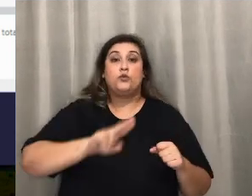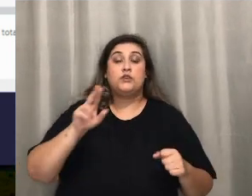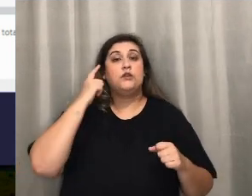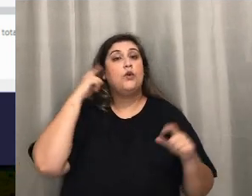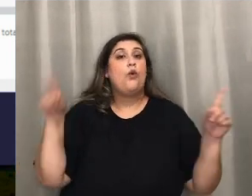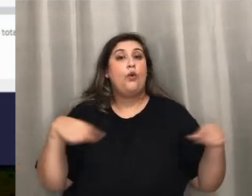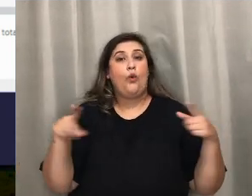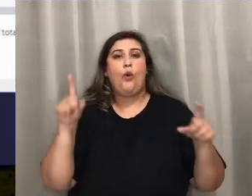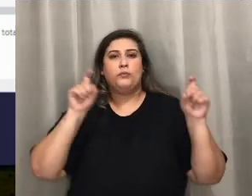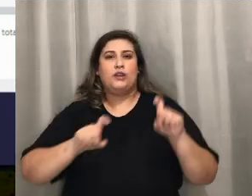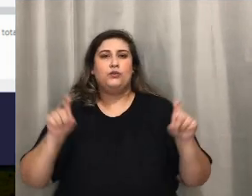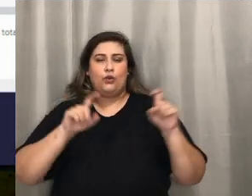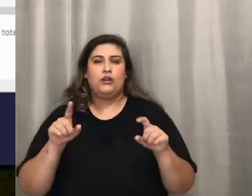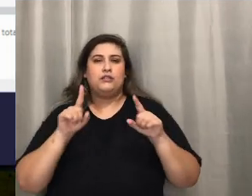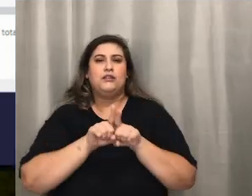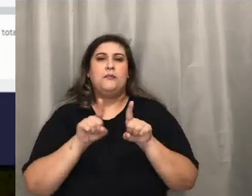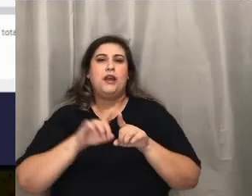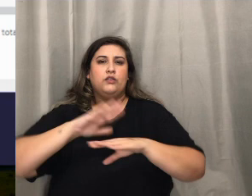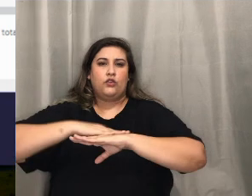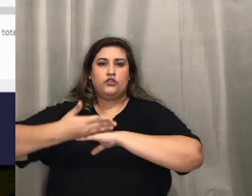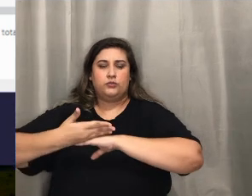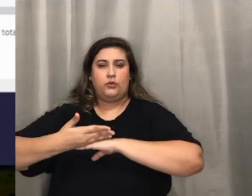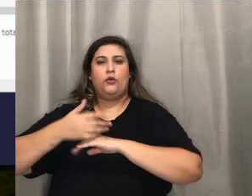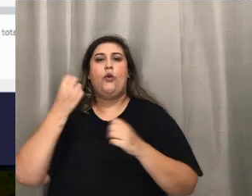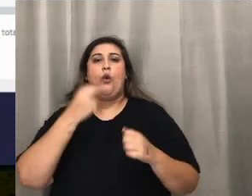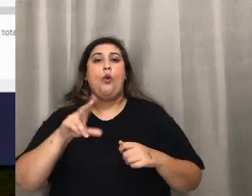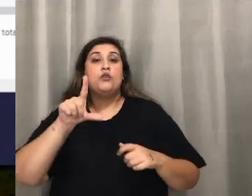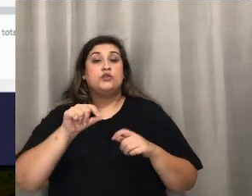do notebook, ou escolher também uma mesa de som.